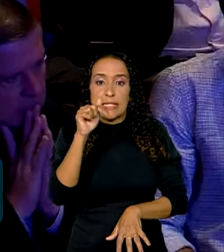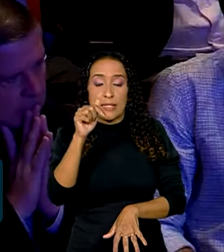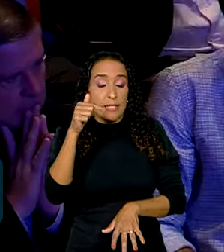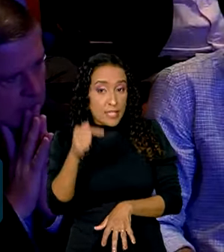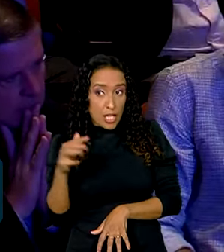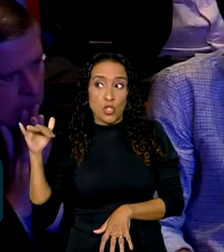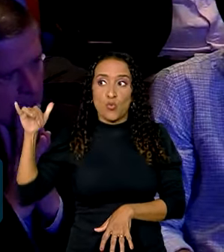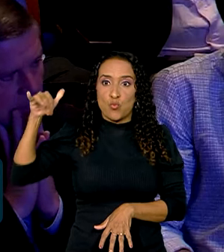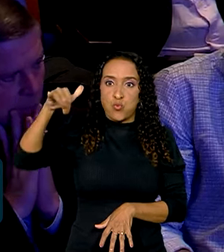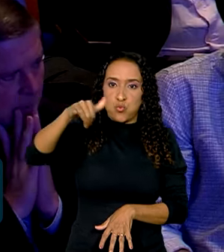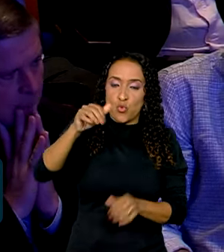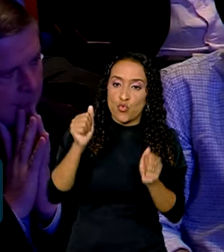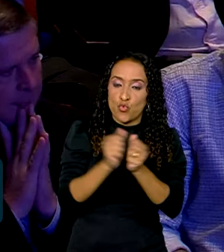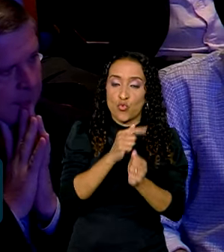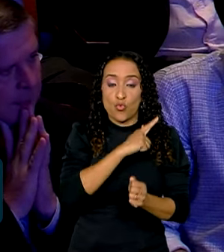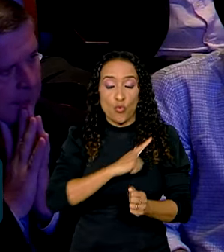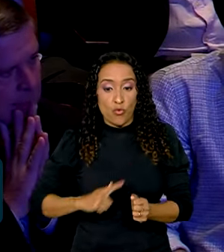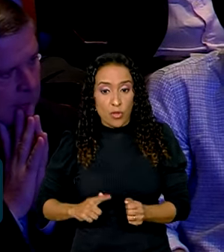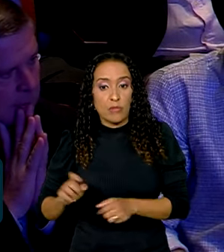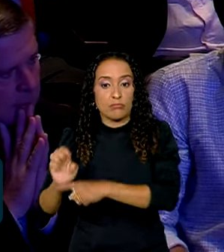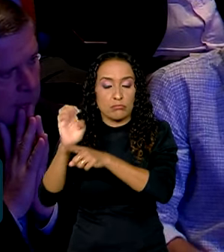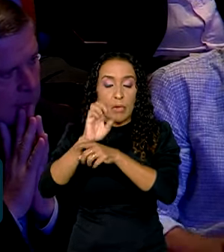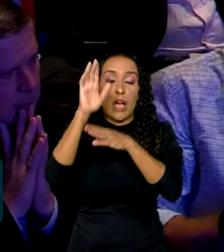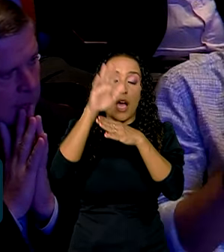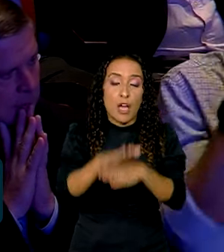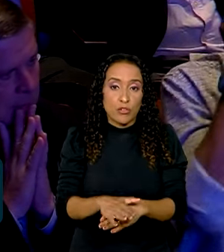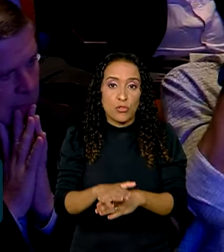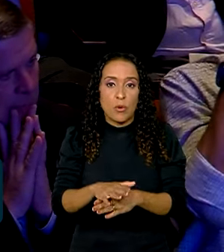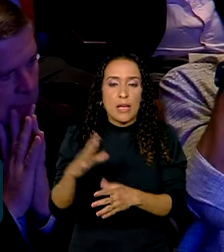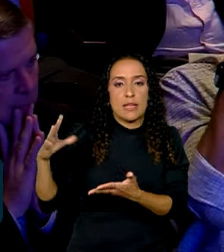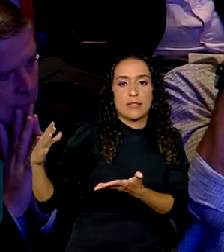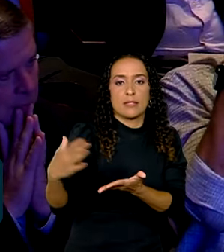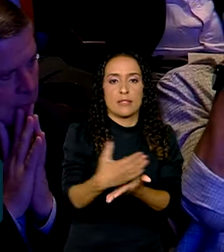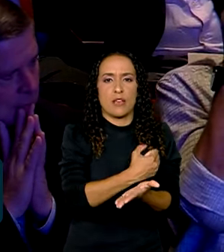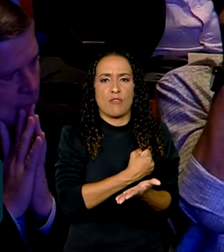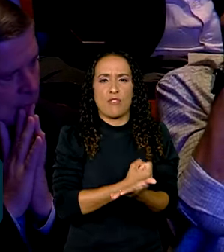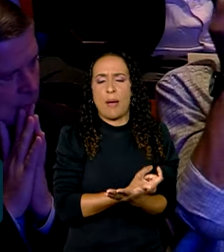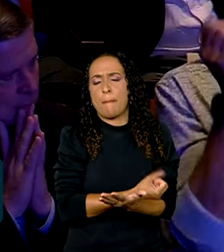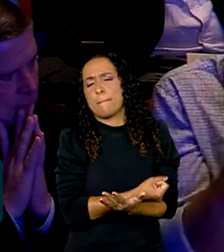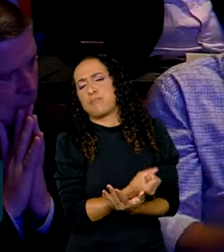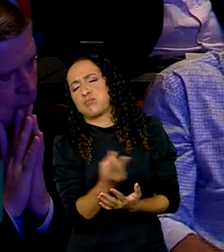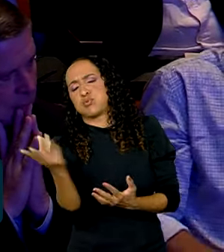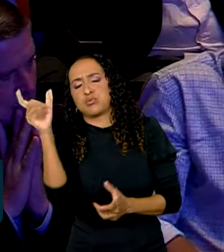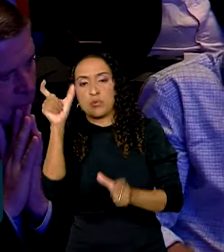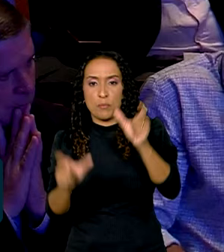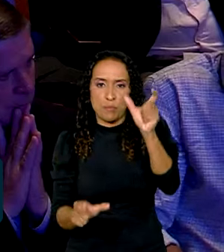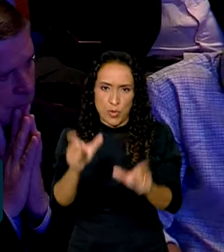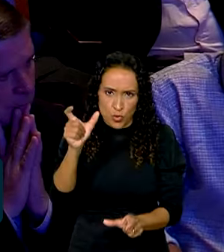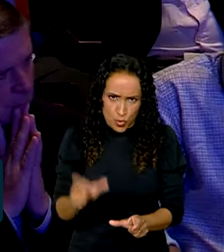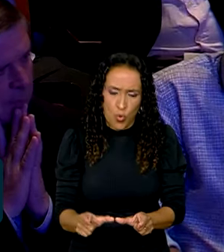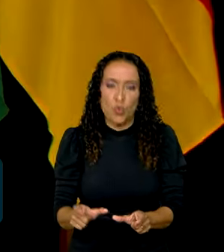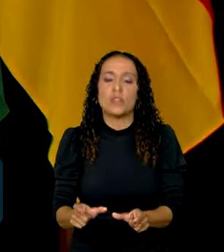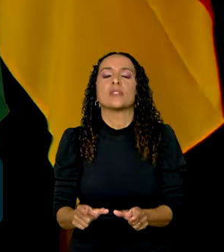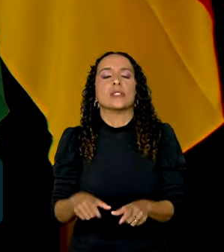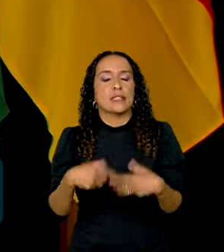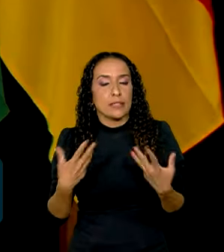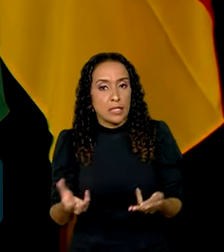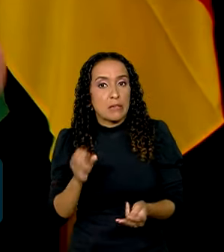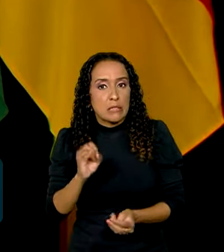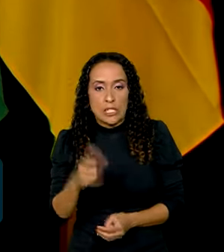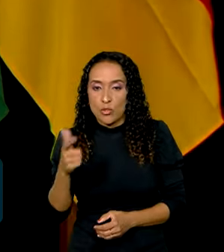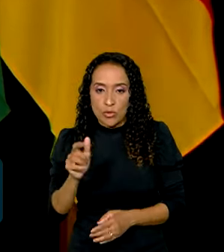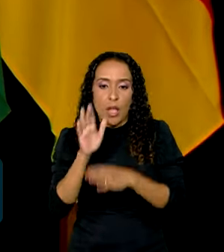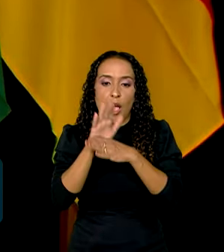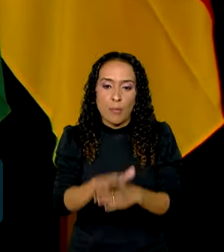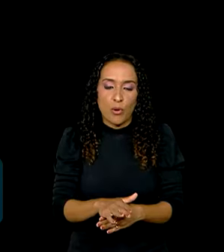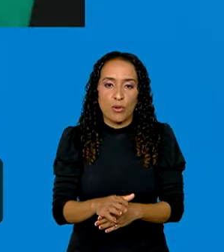que, junto com o governo do Estado, ajudaram a salvar muitas pessoas que, certamente, sem esse apoio,